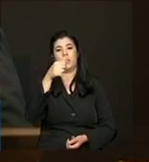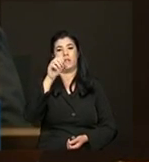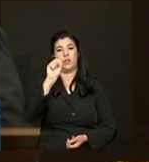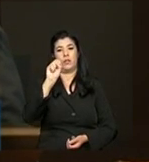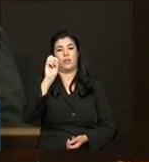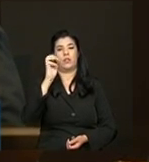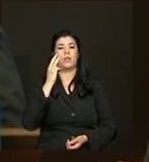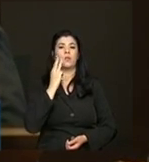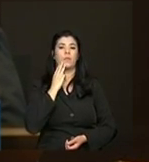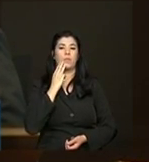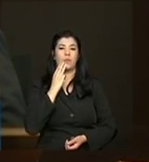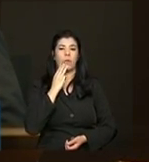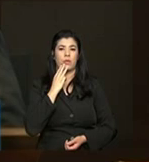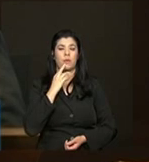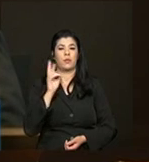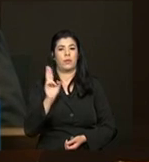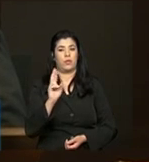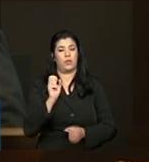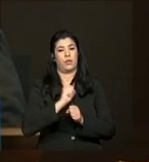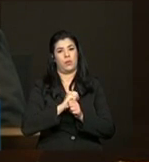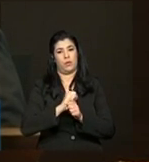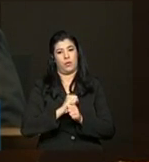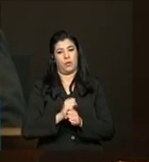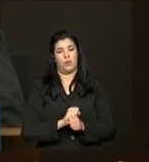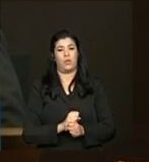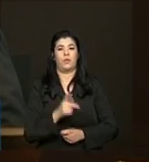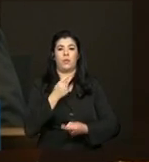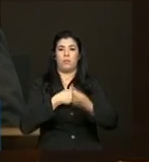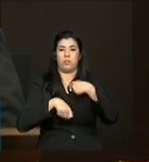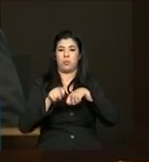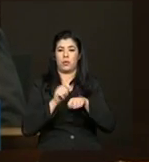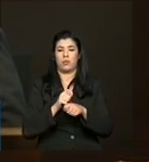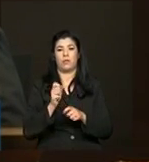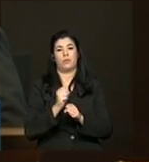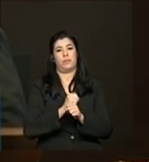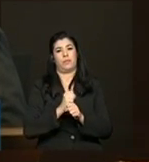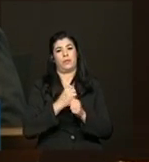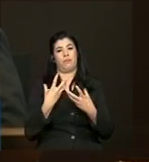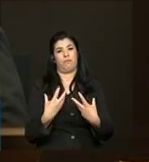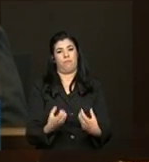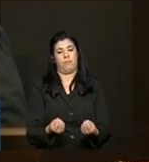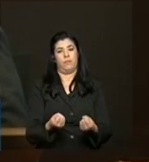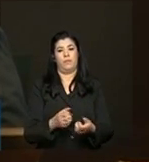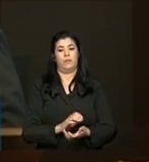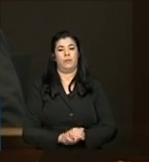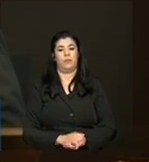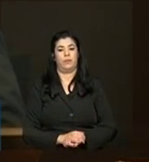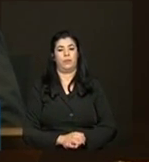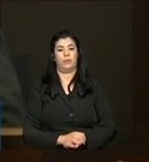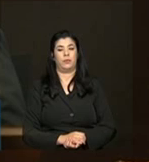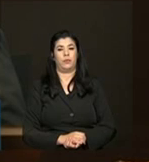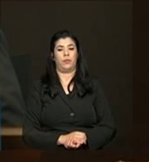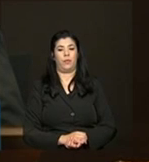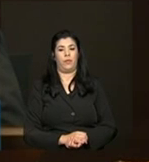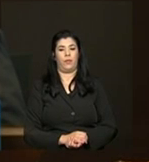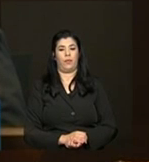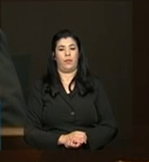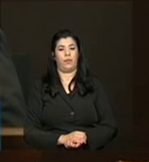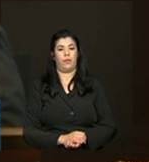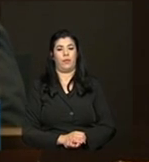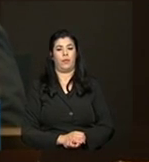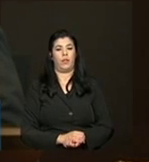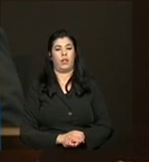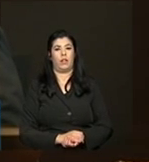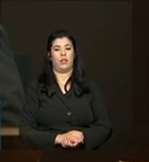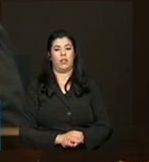R$ 188 milhões ano para a receita anual permitida. Em função das segundas